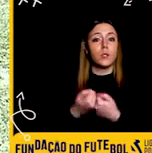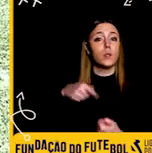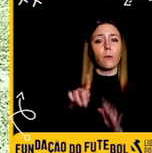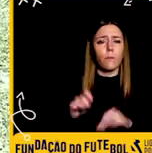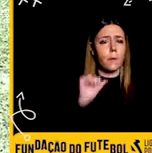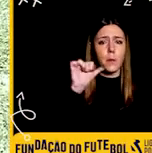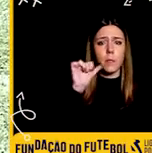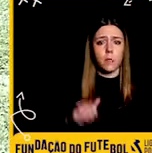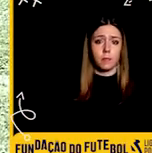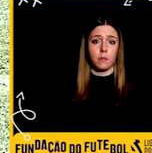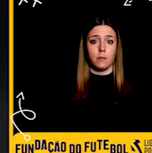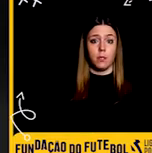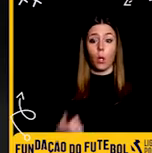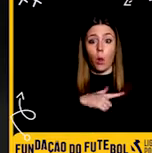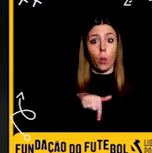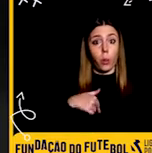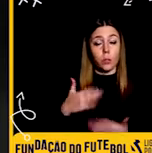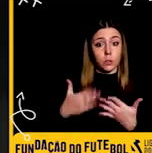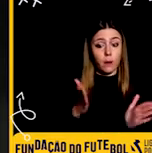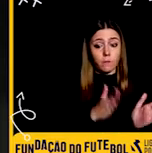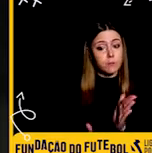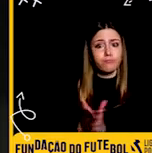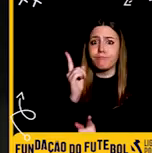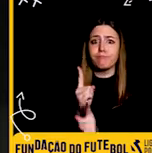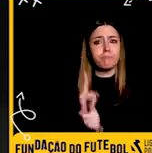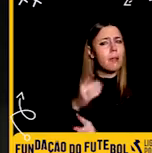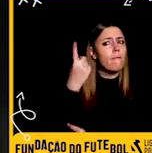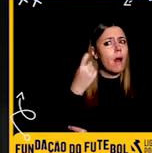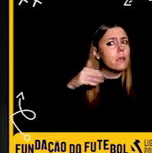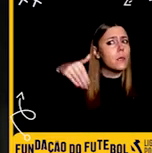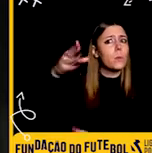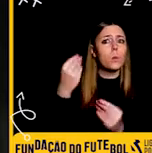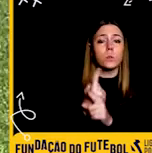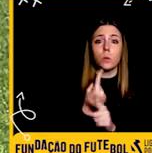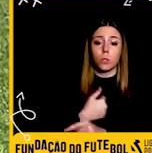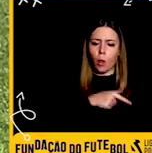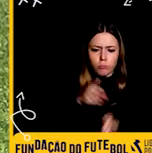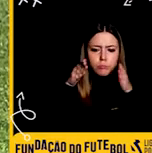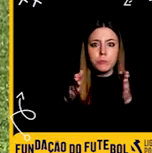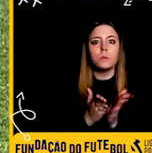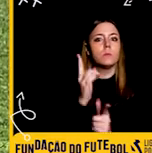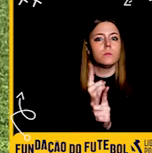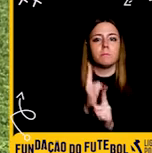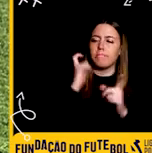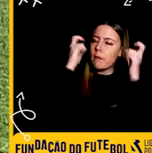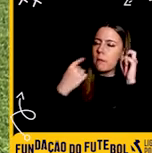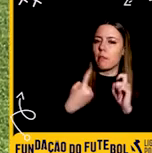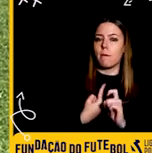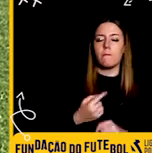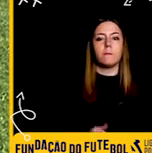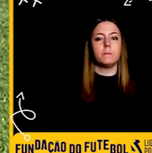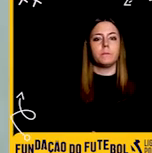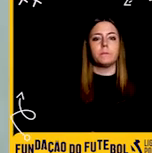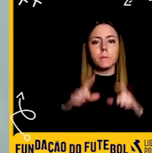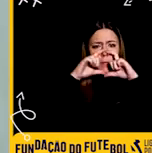Este jogo ainda não acabou. Estamos no prolongamento, temos muito campeonato pela frente. Continuamos focados, jogamos com a cabeça e com o